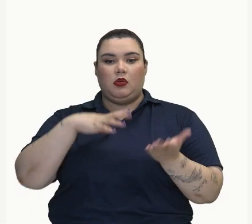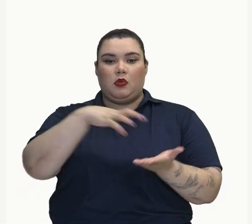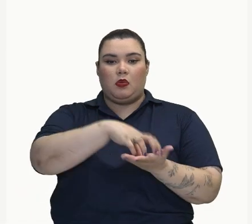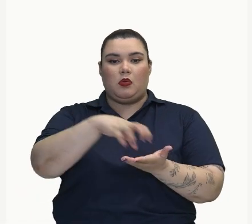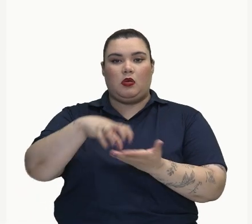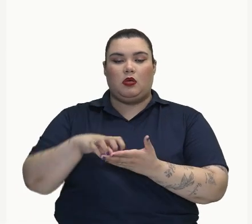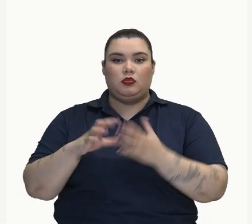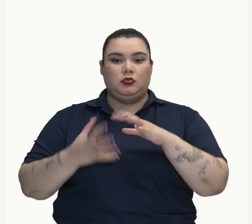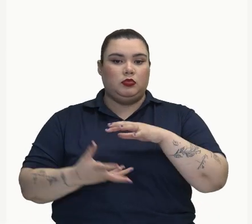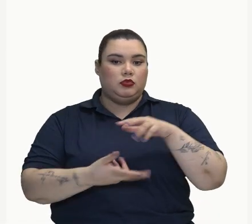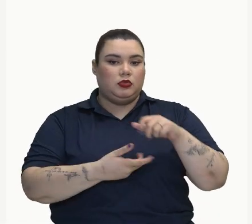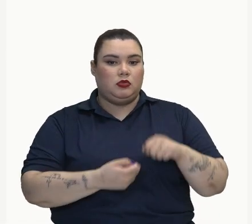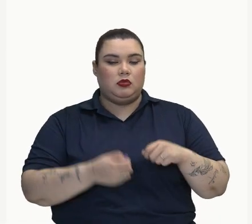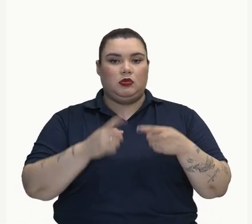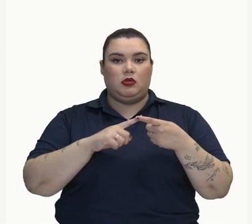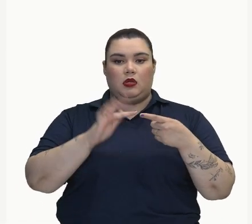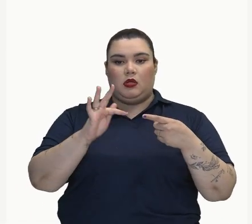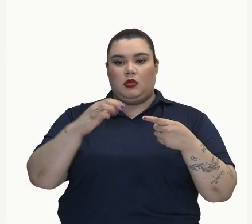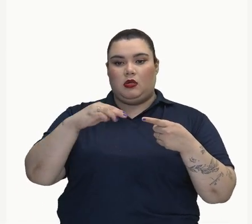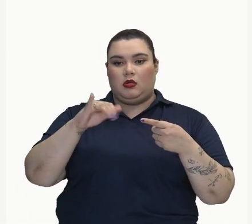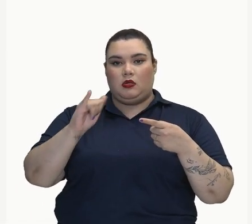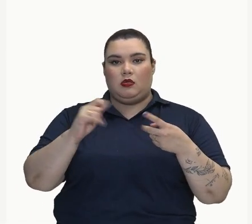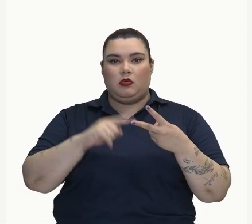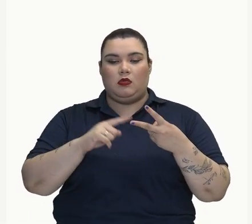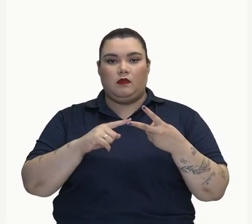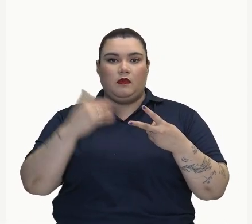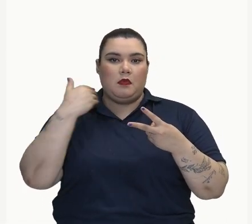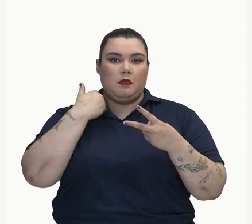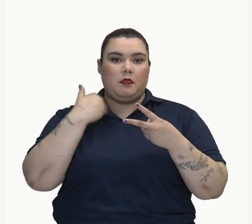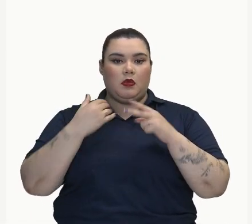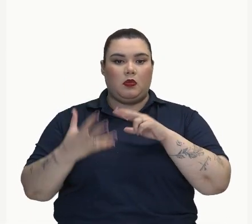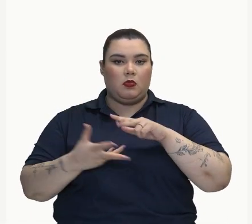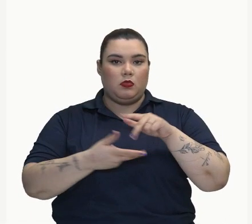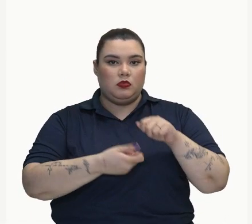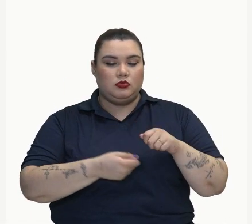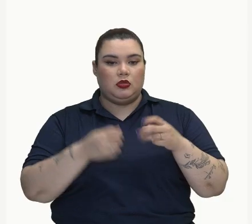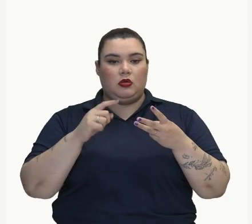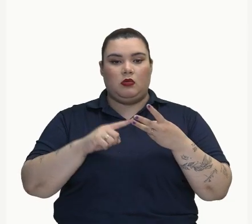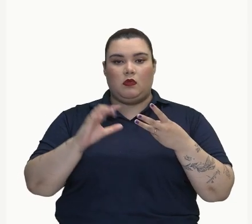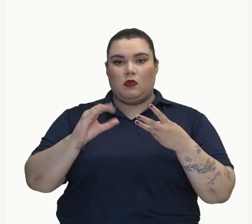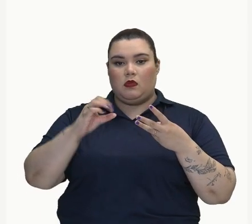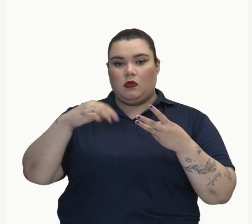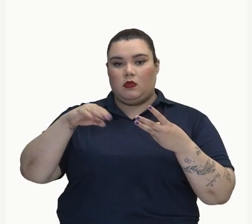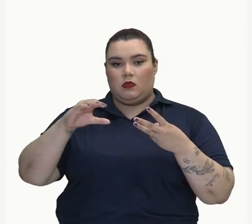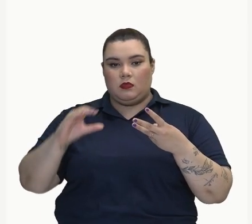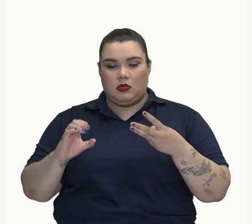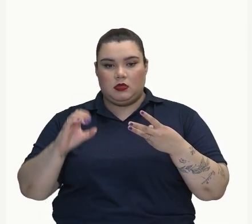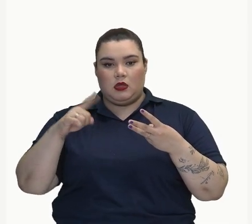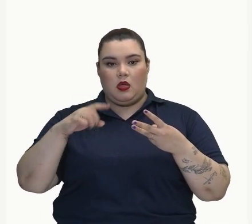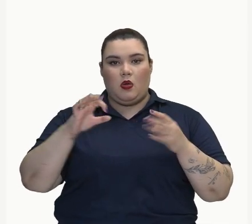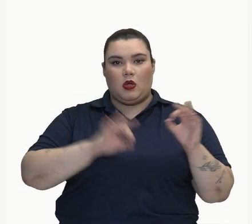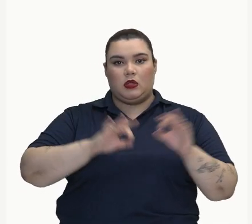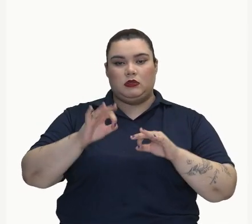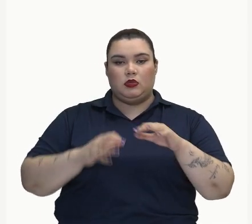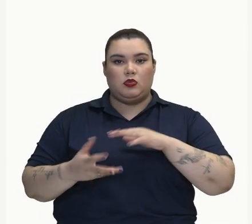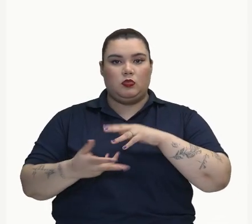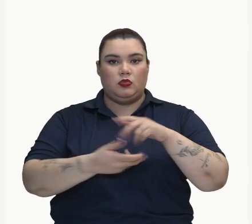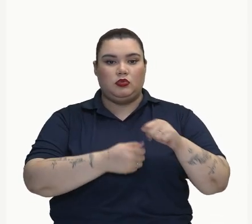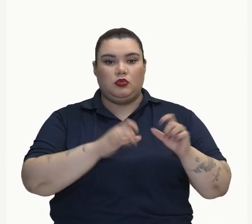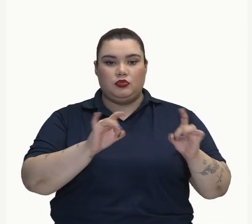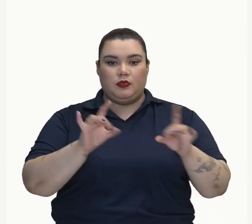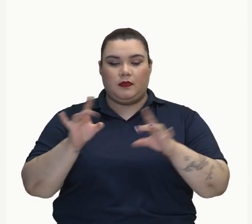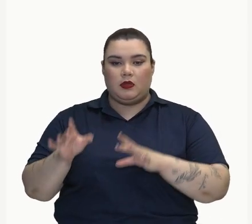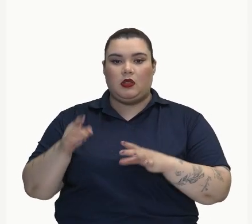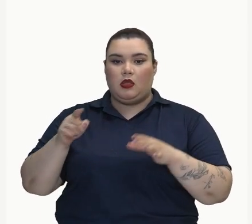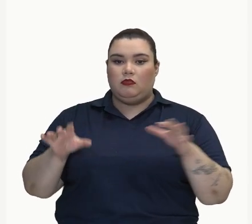organismos internacionais, como o FMI, o Banco Mundial, a OMC, a Organização Mundial do Comércio, também fazem parte